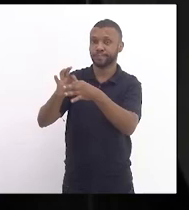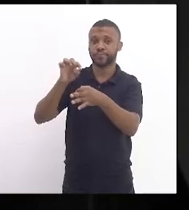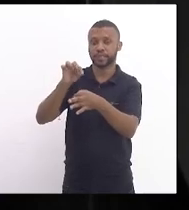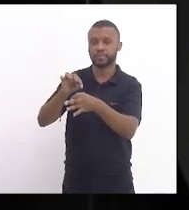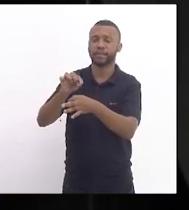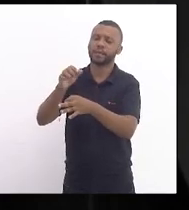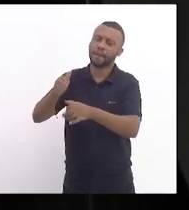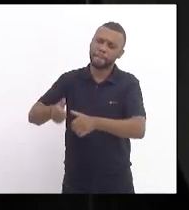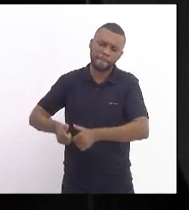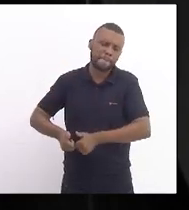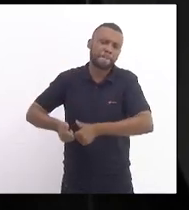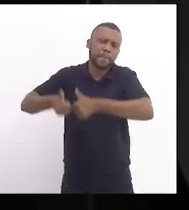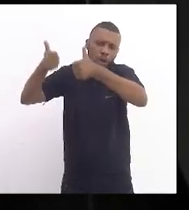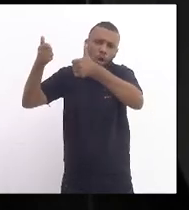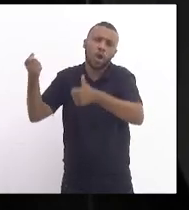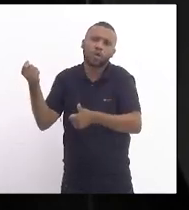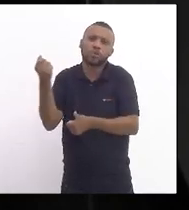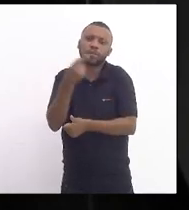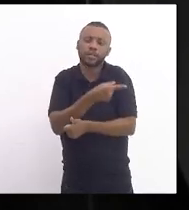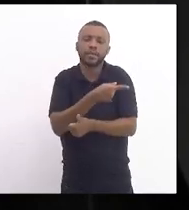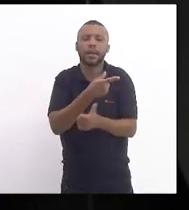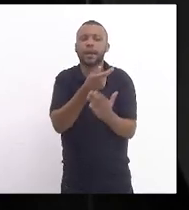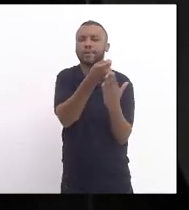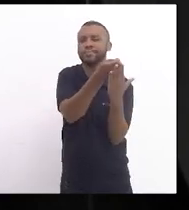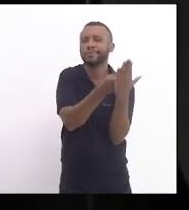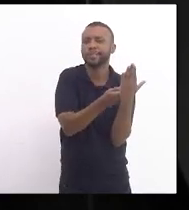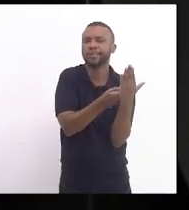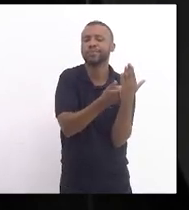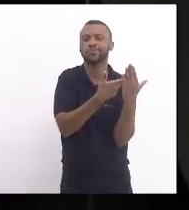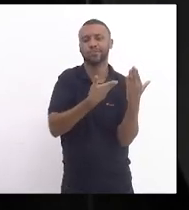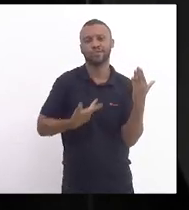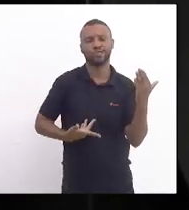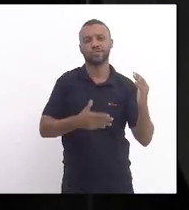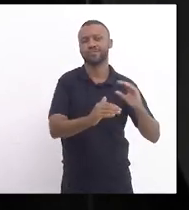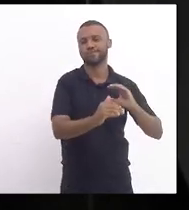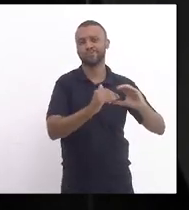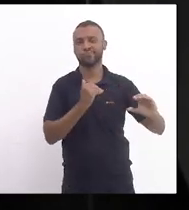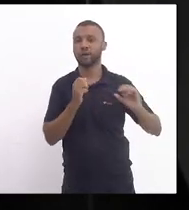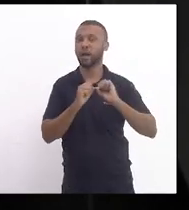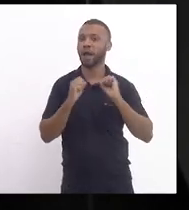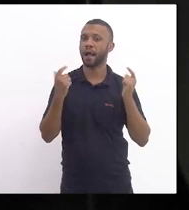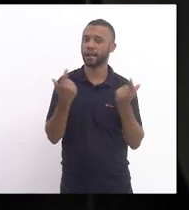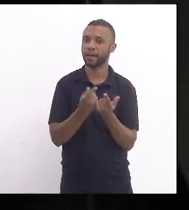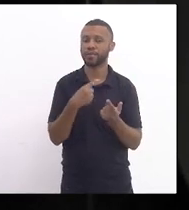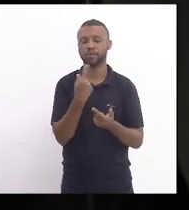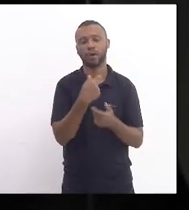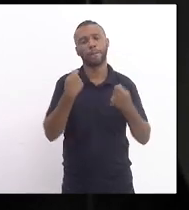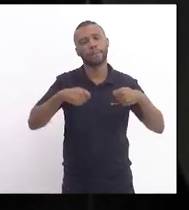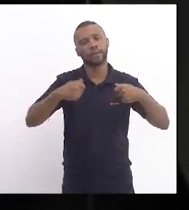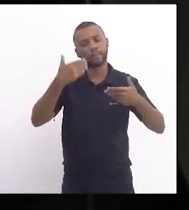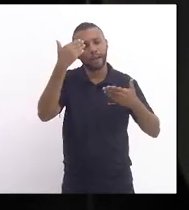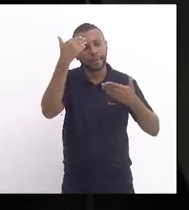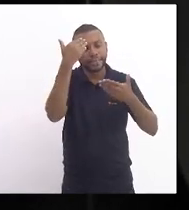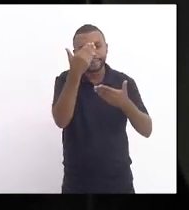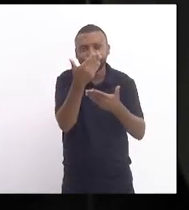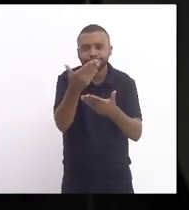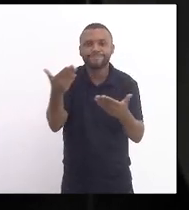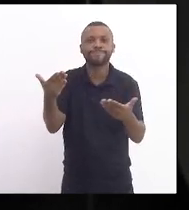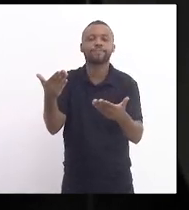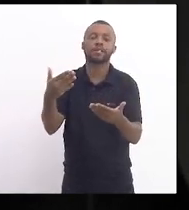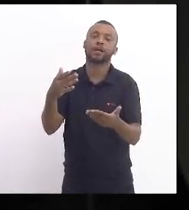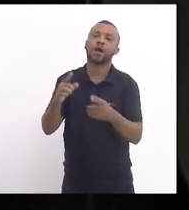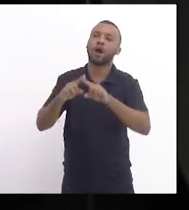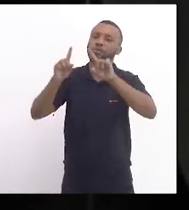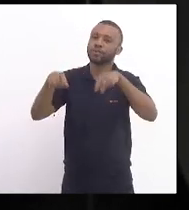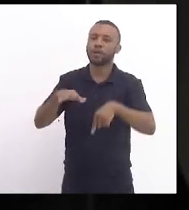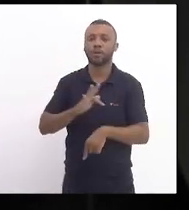infinitamente melhor do que a mensagem que chegou essa casa e isso nós devemos agradecer aos policiais civis